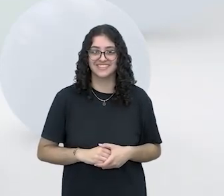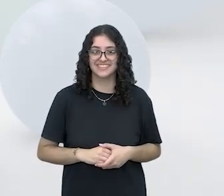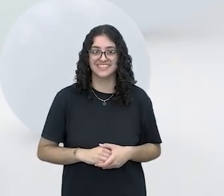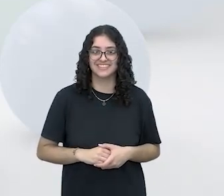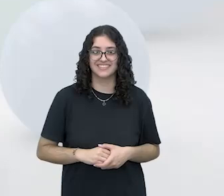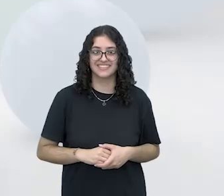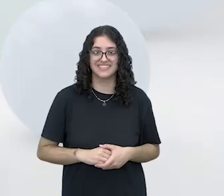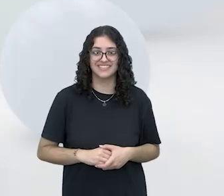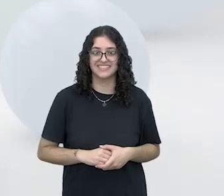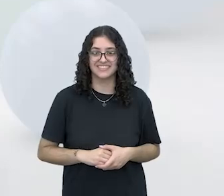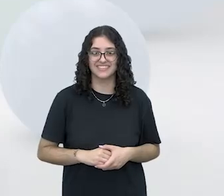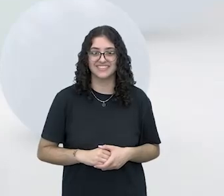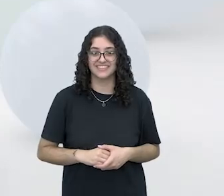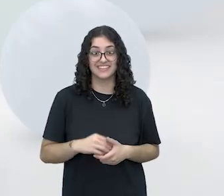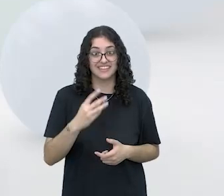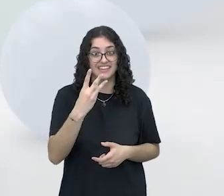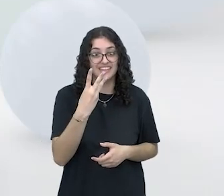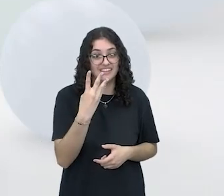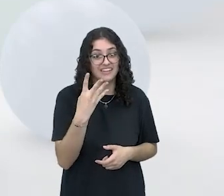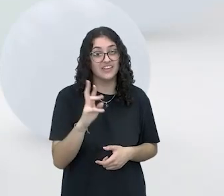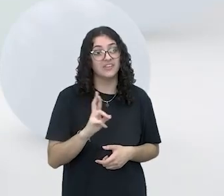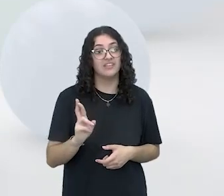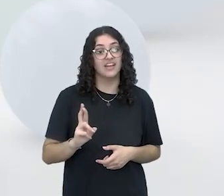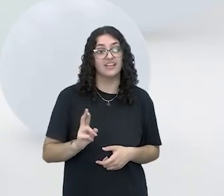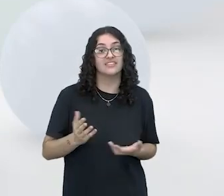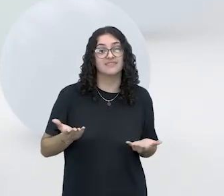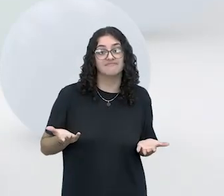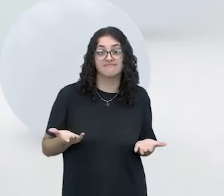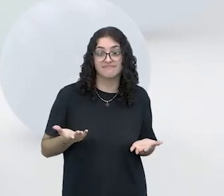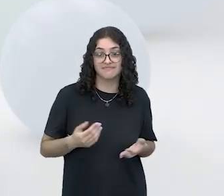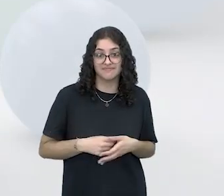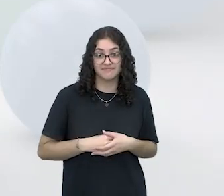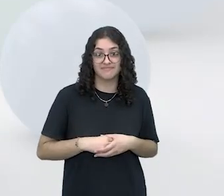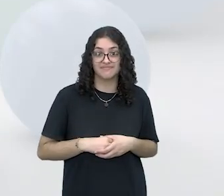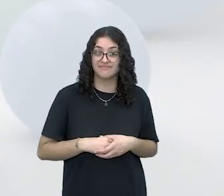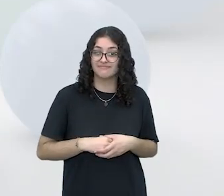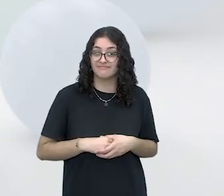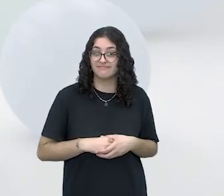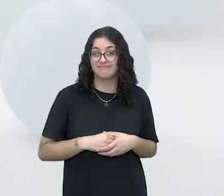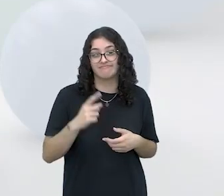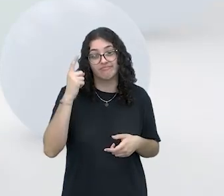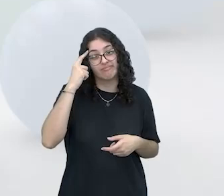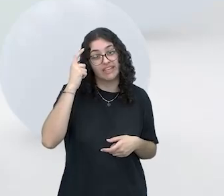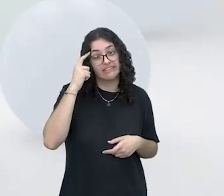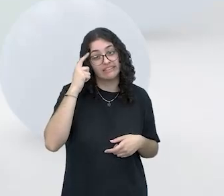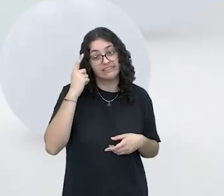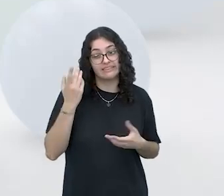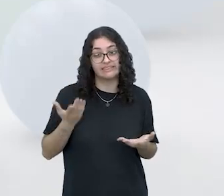Deu 34.